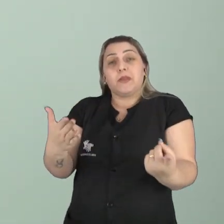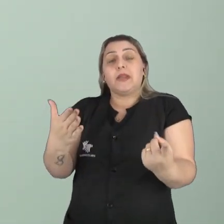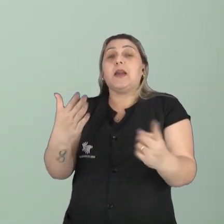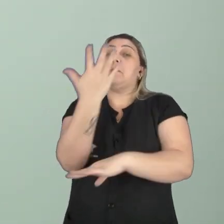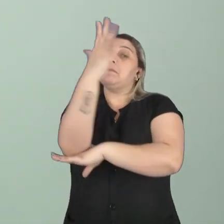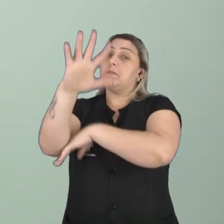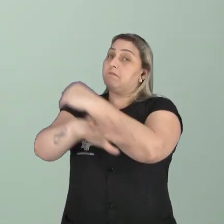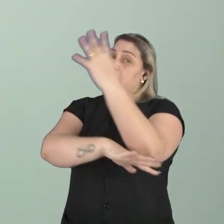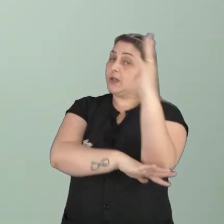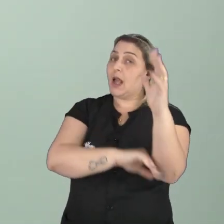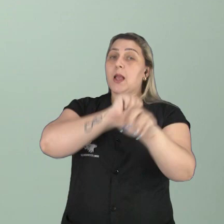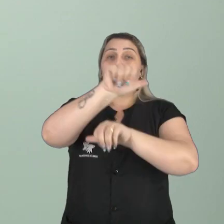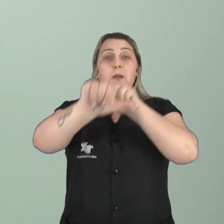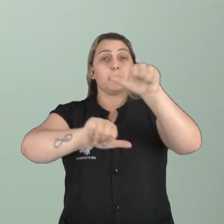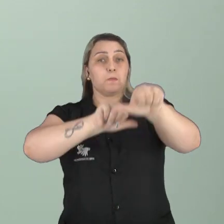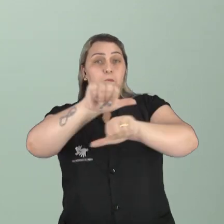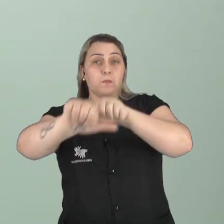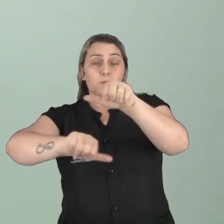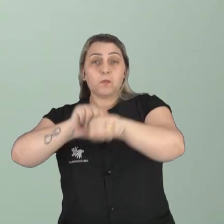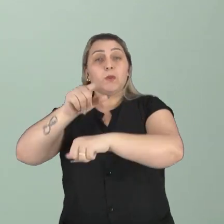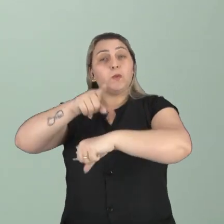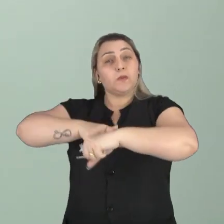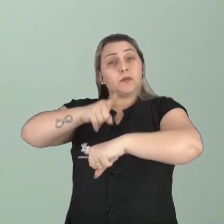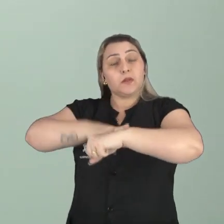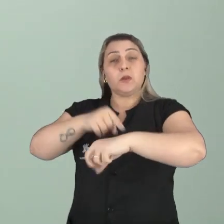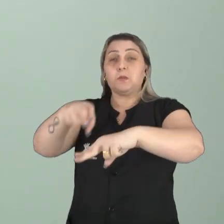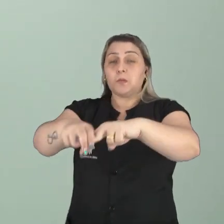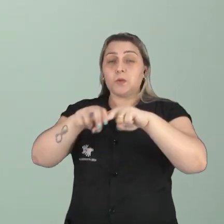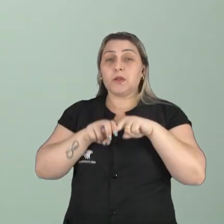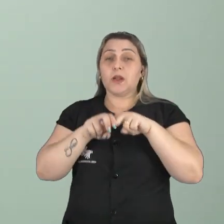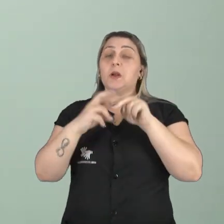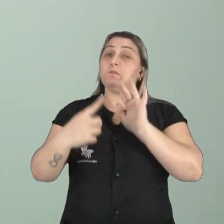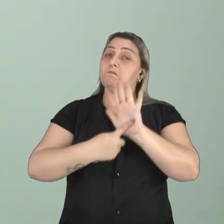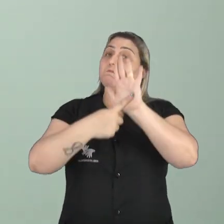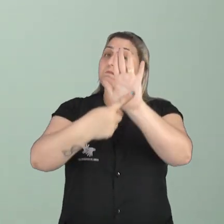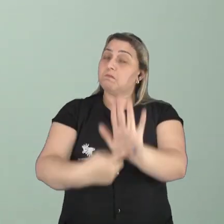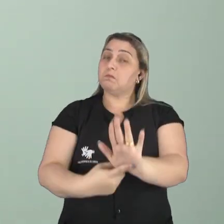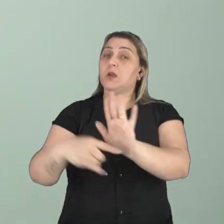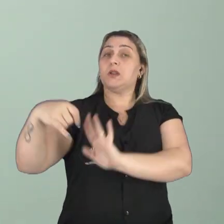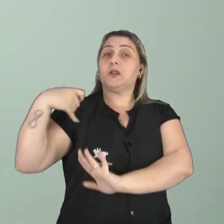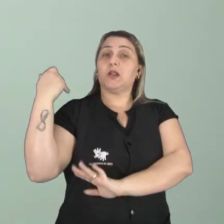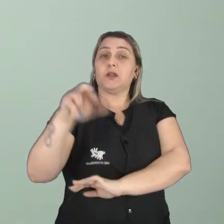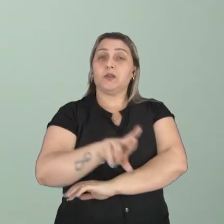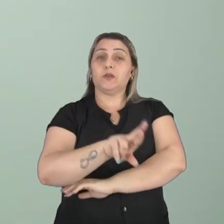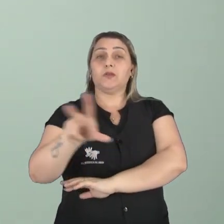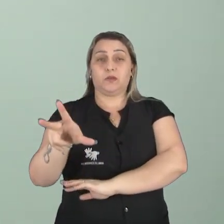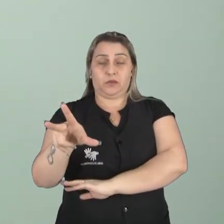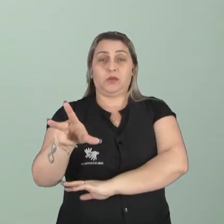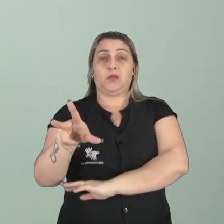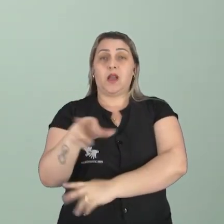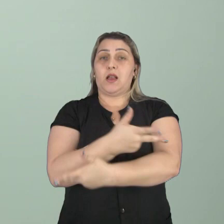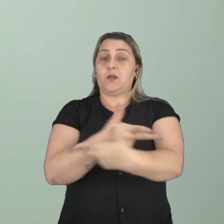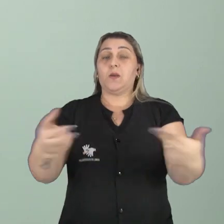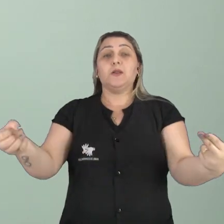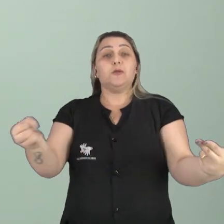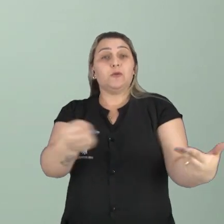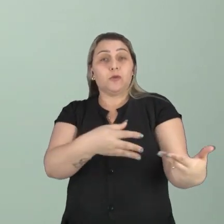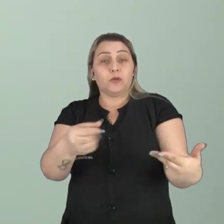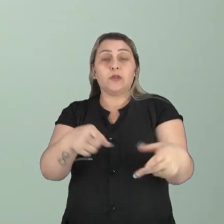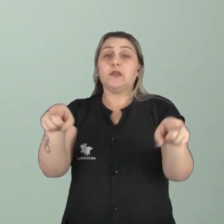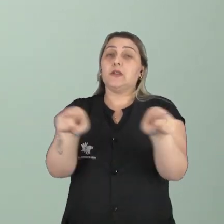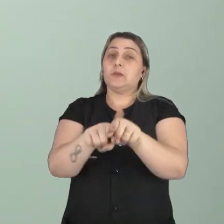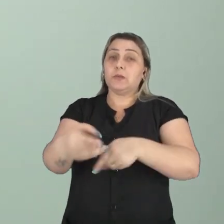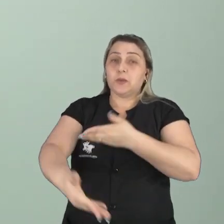a paisagem ela muda no decorrer do tempo e, portanto, apresenta idades diferentes, as coisas novas